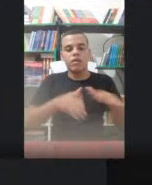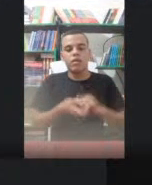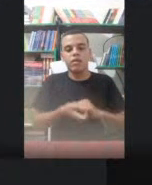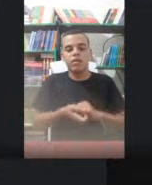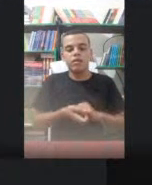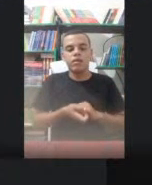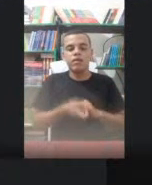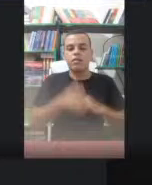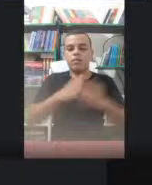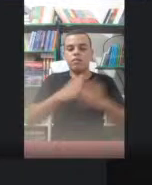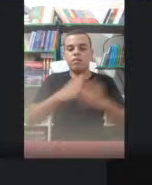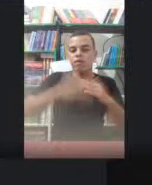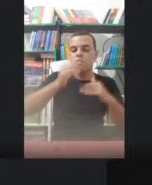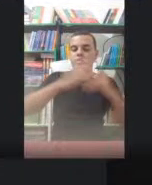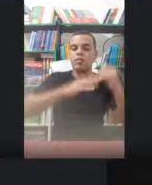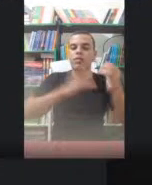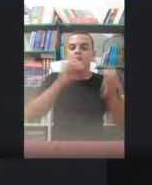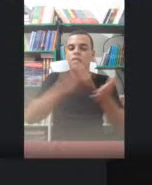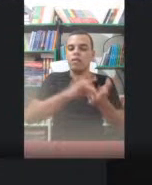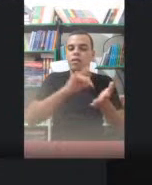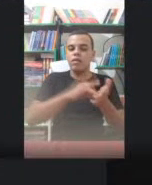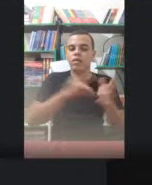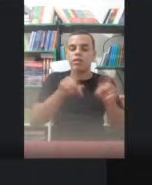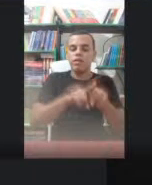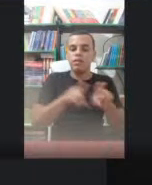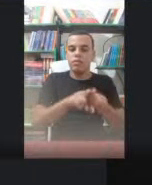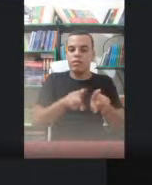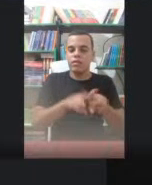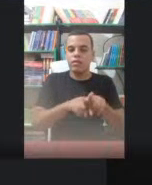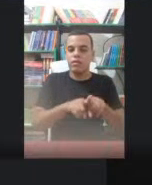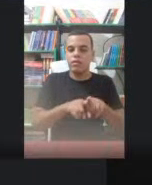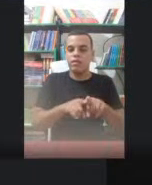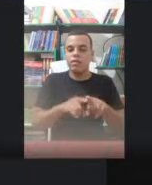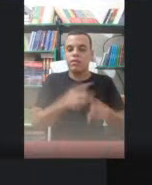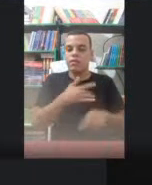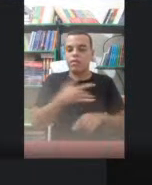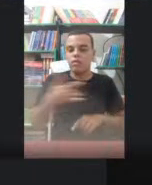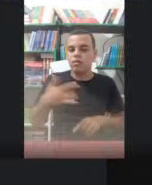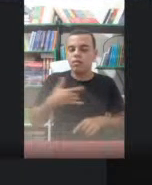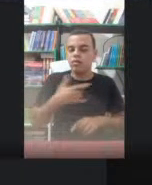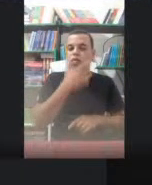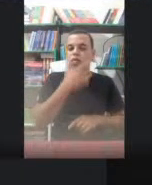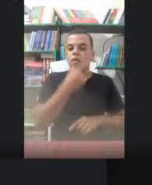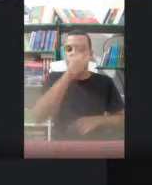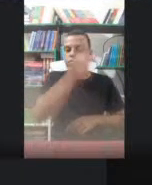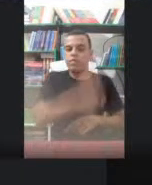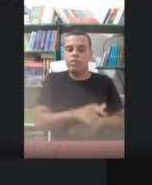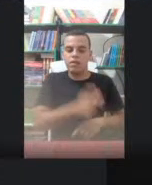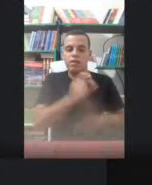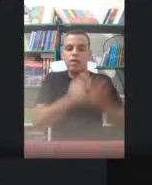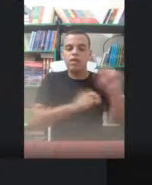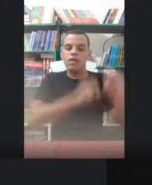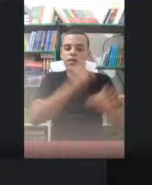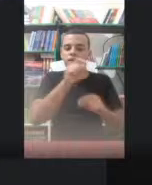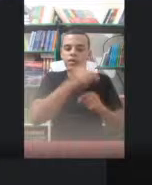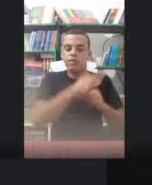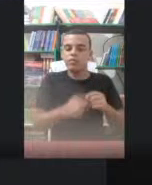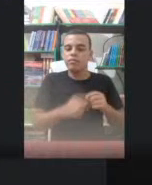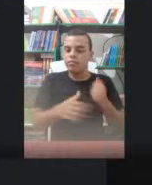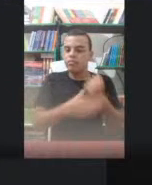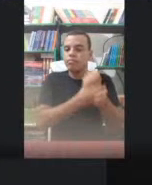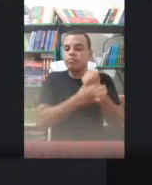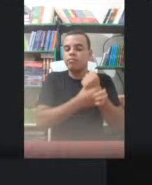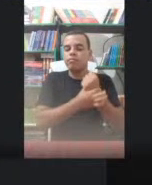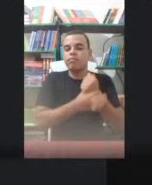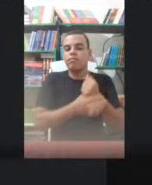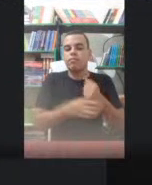profissionais, porque, na verdade, a questão da negligência à saúde dos homens é uma via de mão dupla. Ora, esses homens, eles não